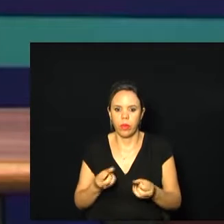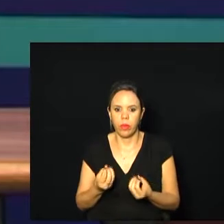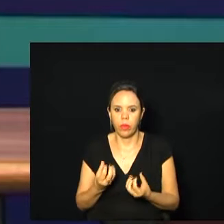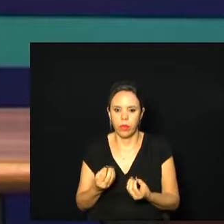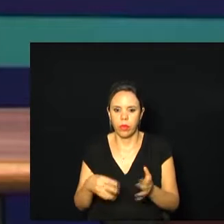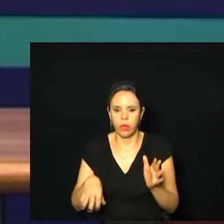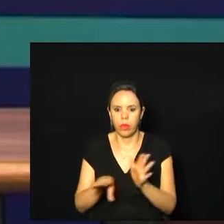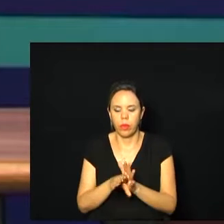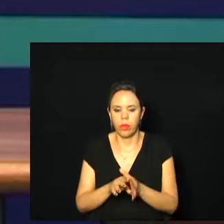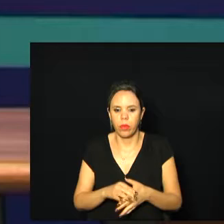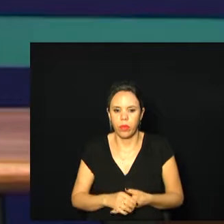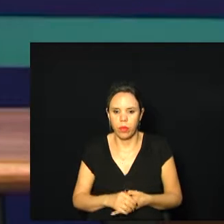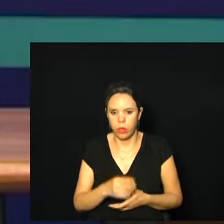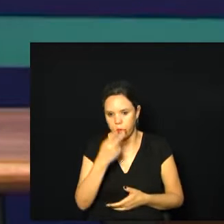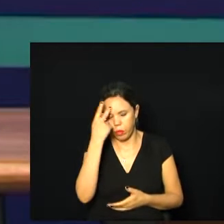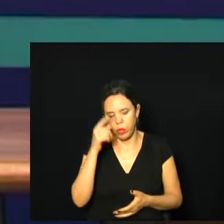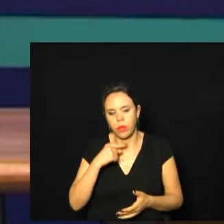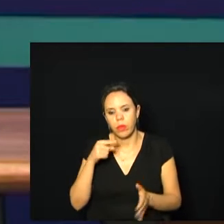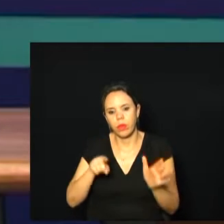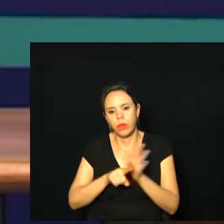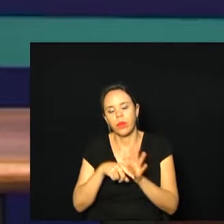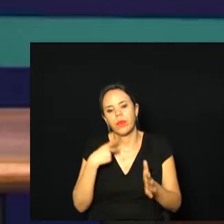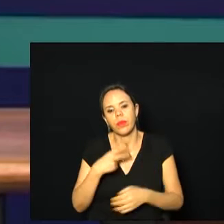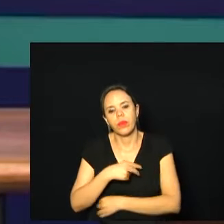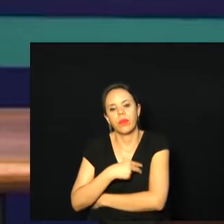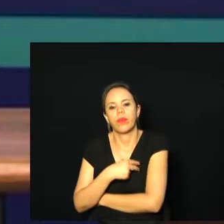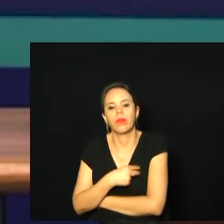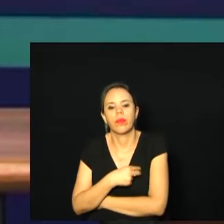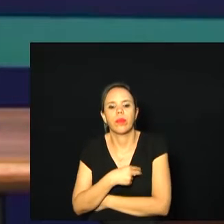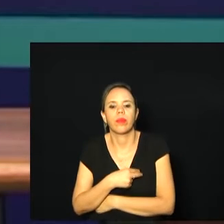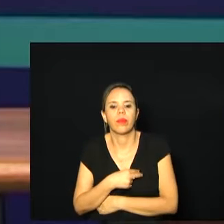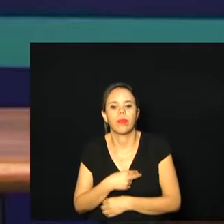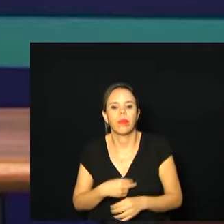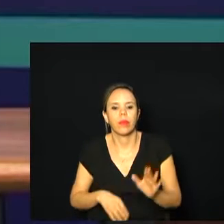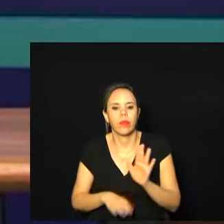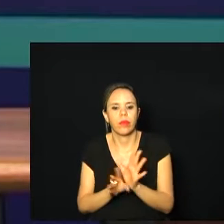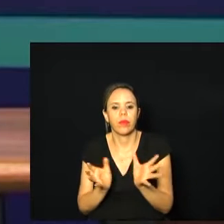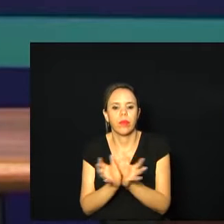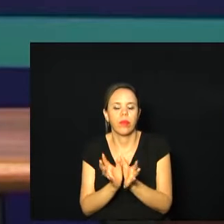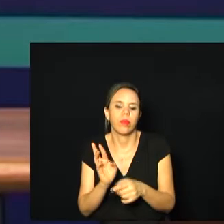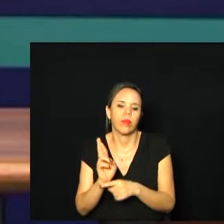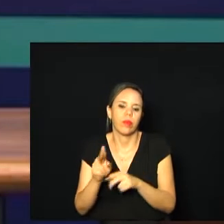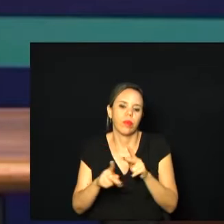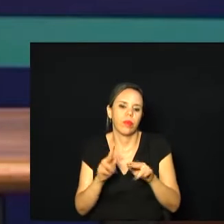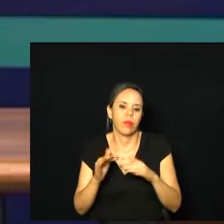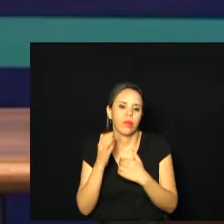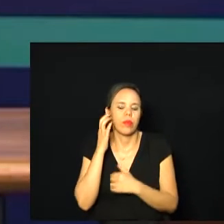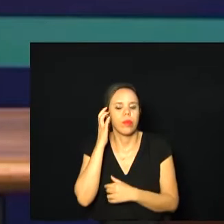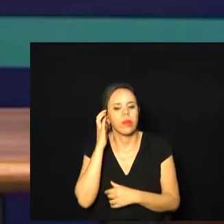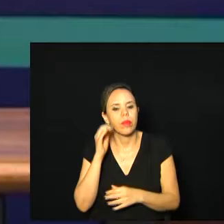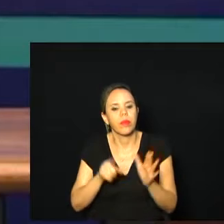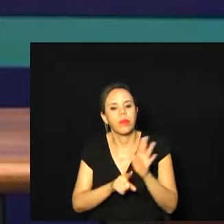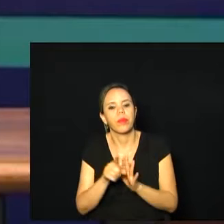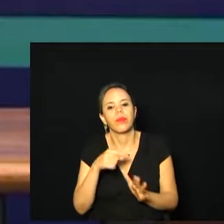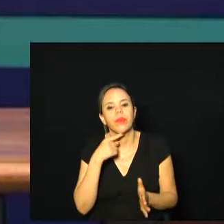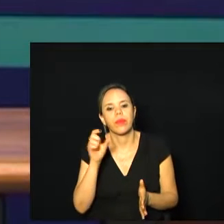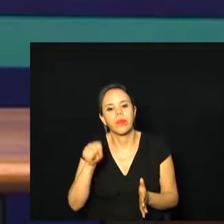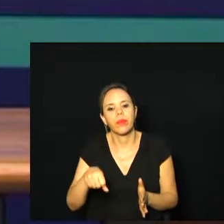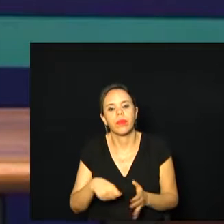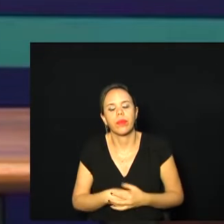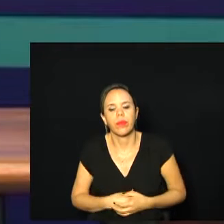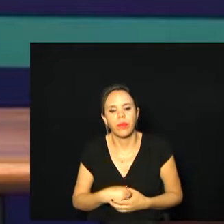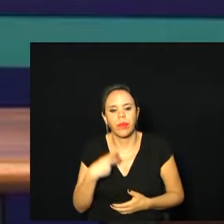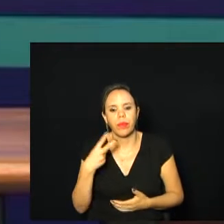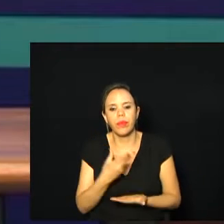informações chegam, as perguntas aos vereadores, que são um braço da comunidade. A comunidade vai perguntar, sim,